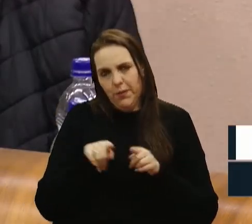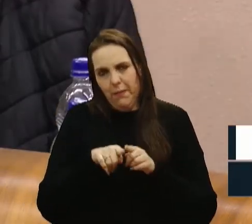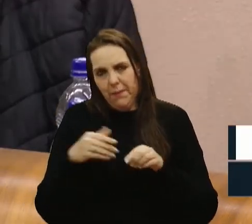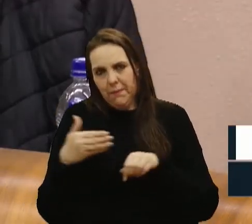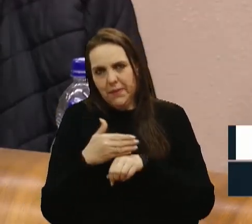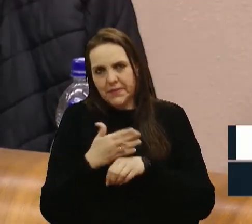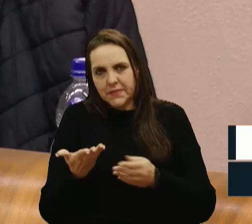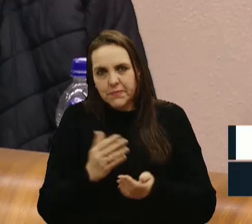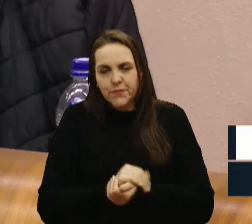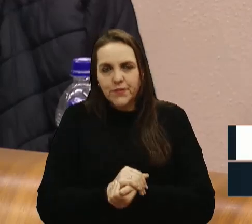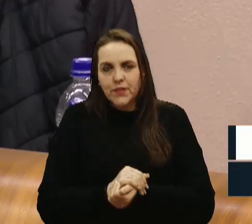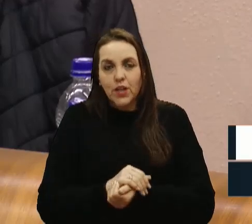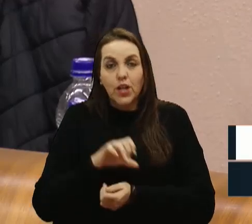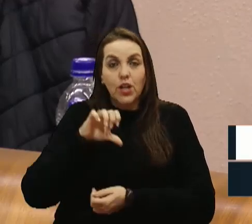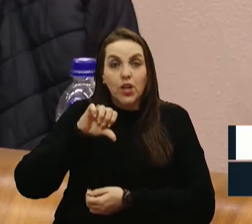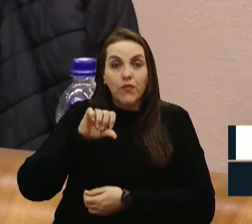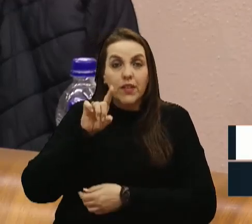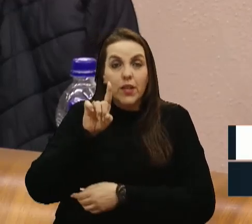inclusive, somos